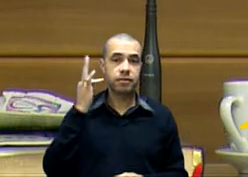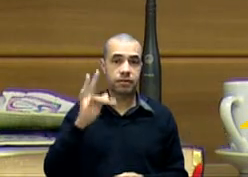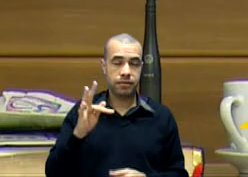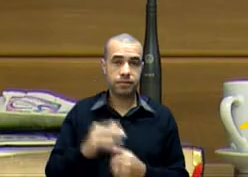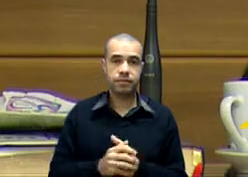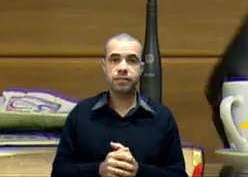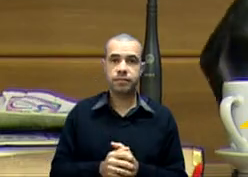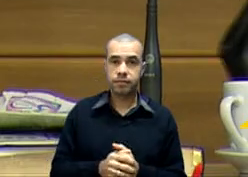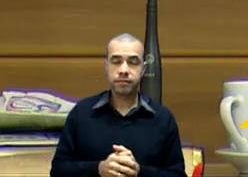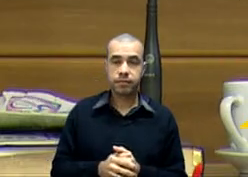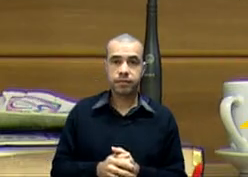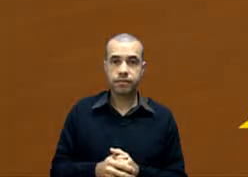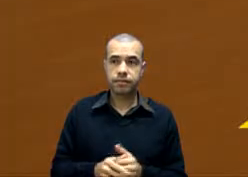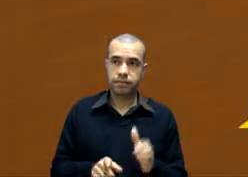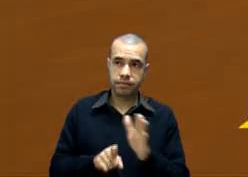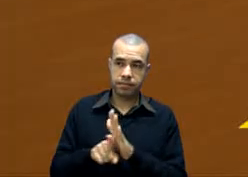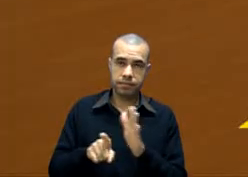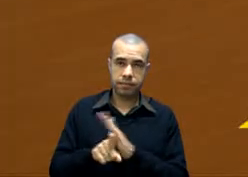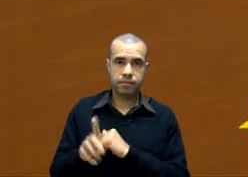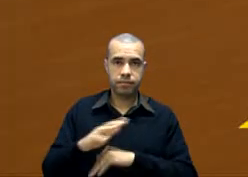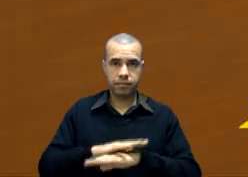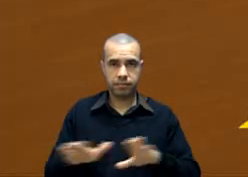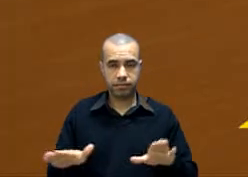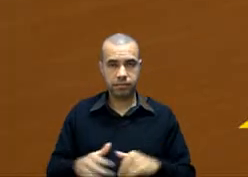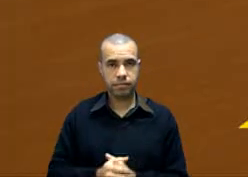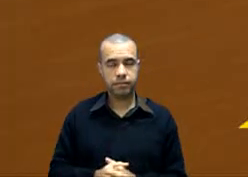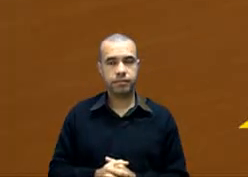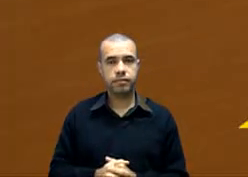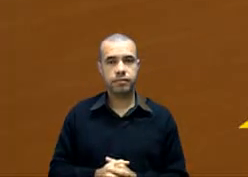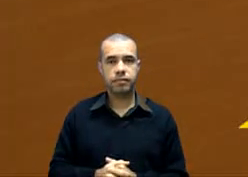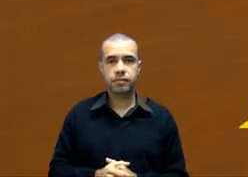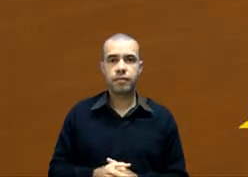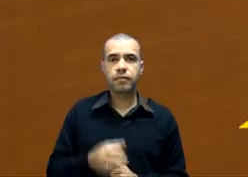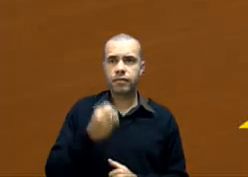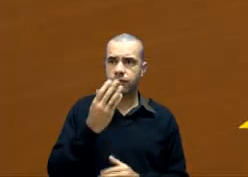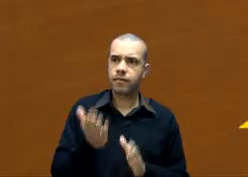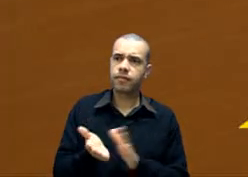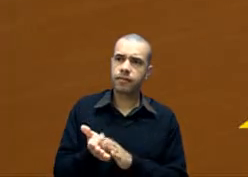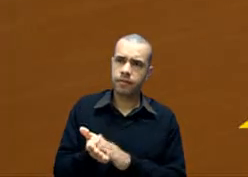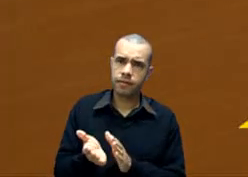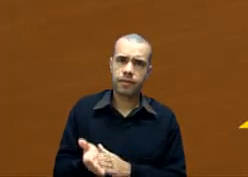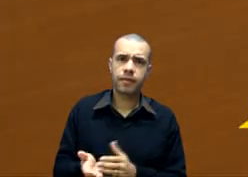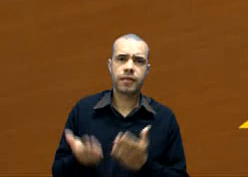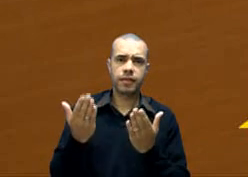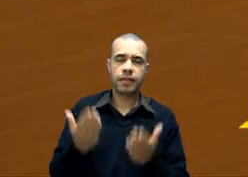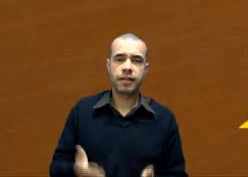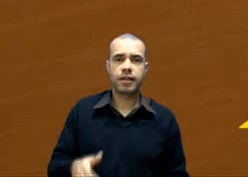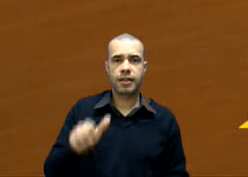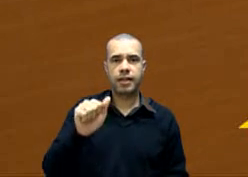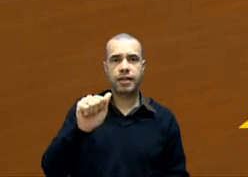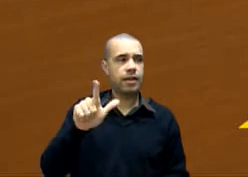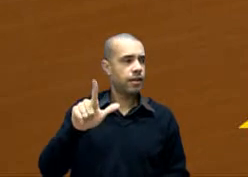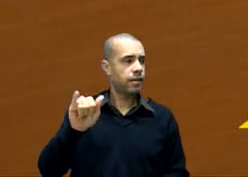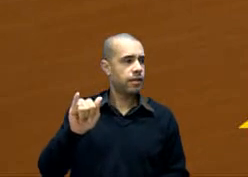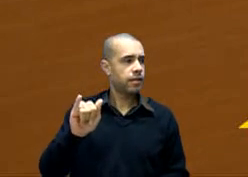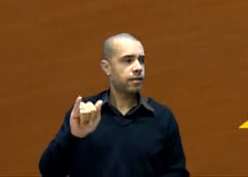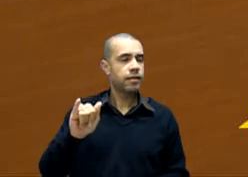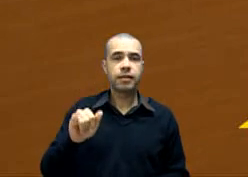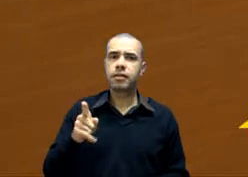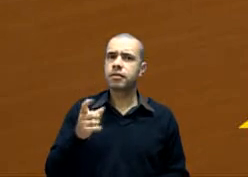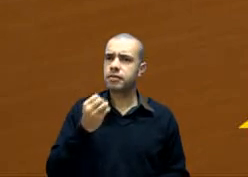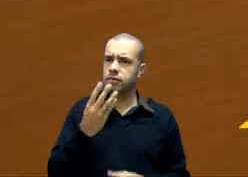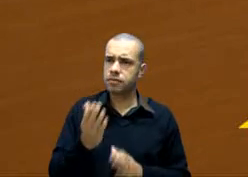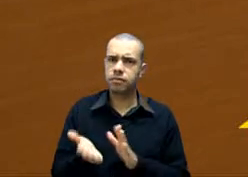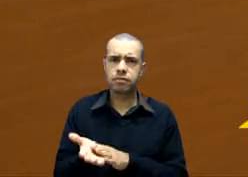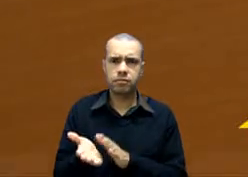Estamos encerrados. Tá. Parabenizar aí o doutor Alípio, completou mais um ano de vida, dia 15 agora, assessor,